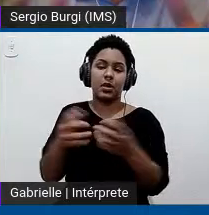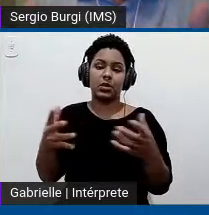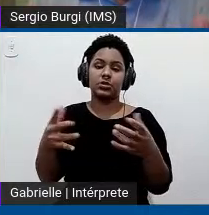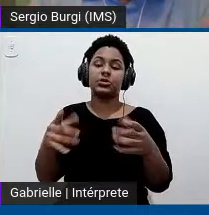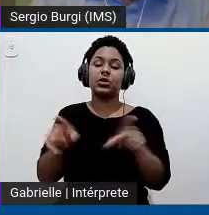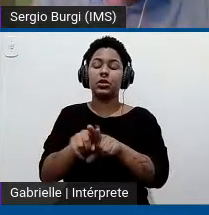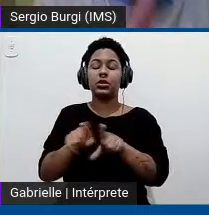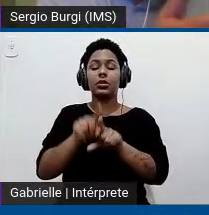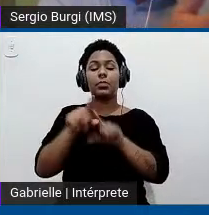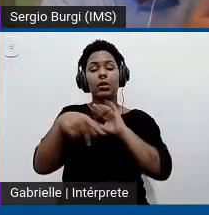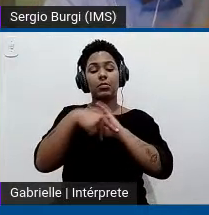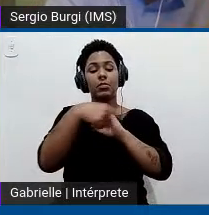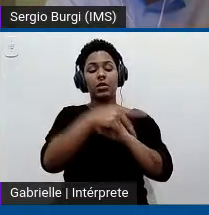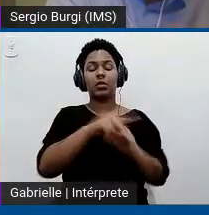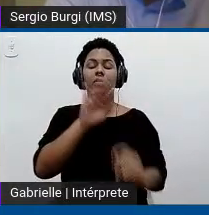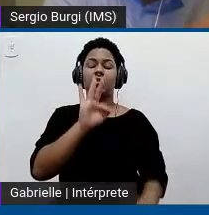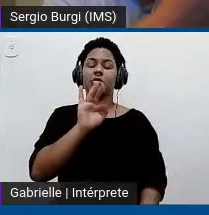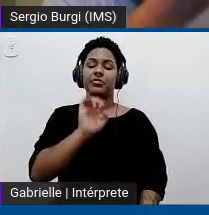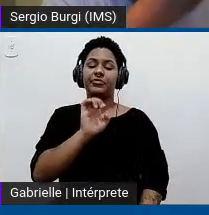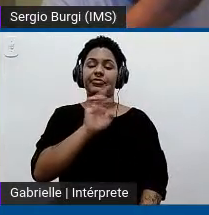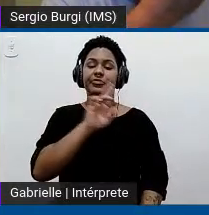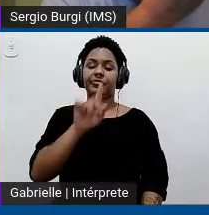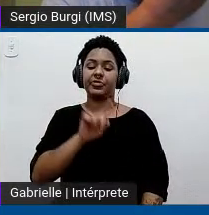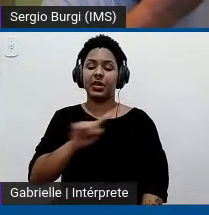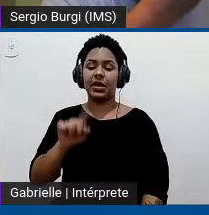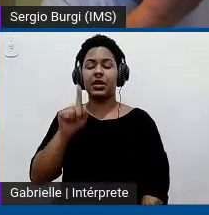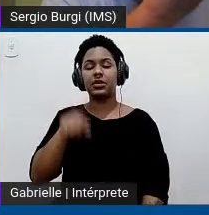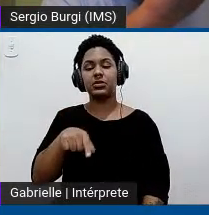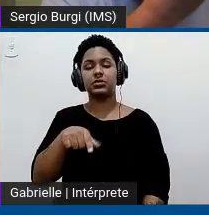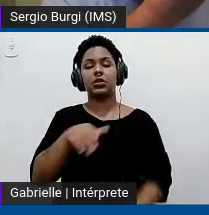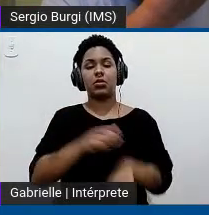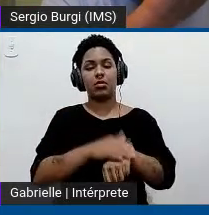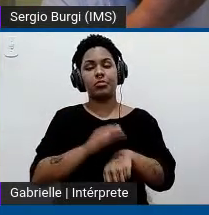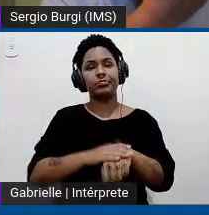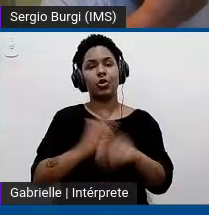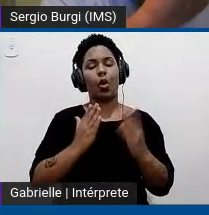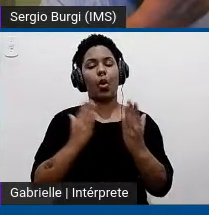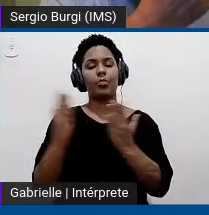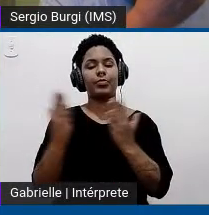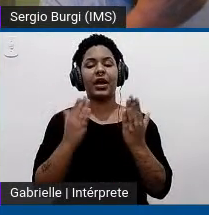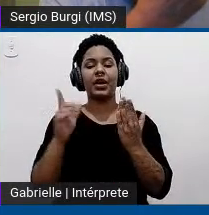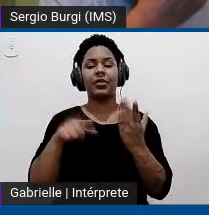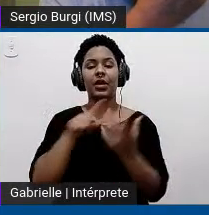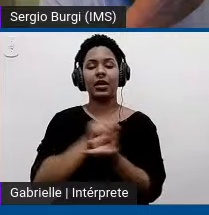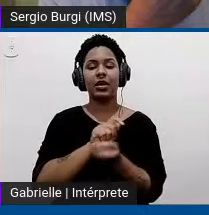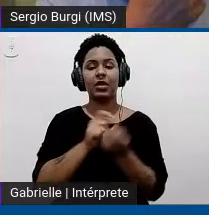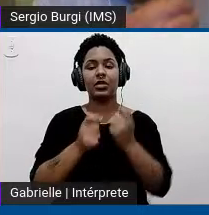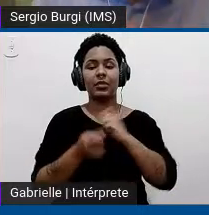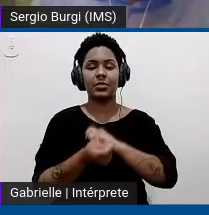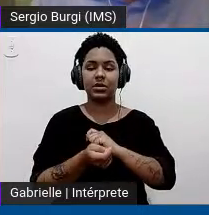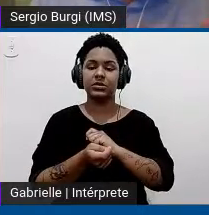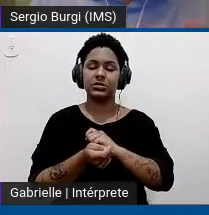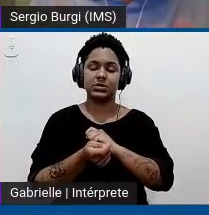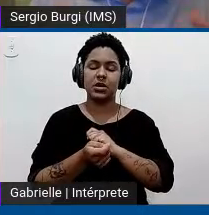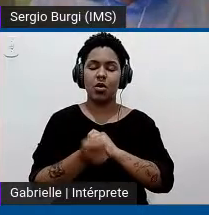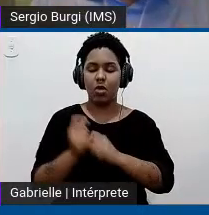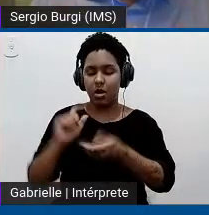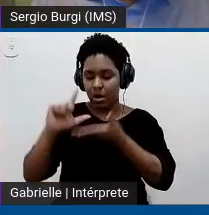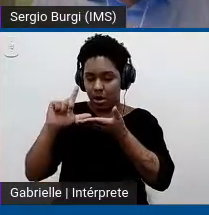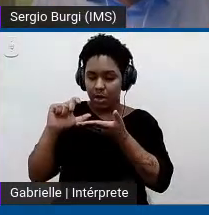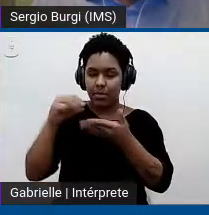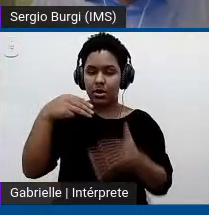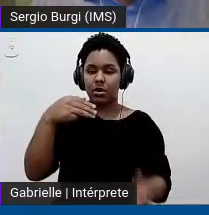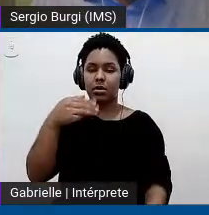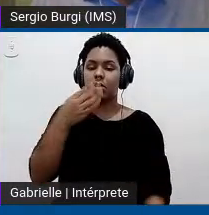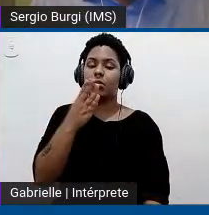que eu equiparo ao desenvolvimento que ele faz de adaptação da câmera Brando, né, cerca de